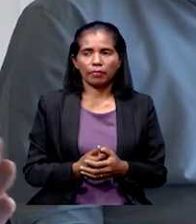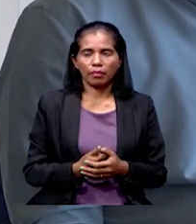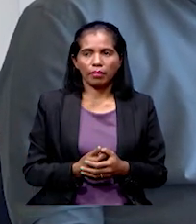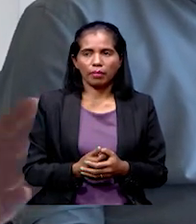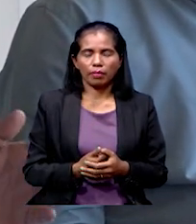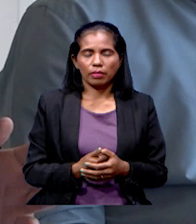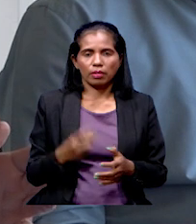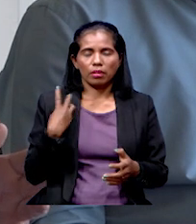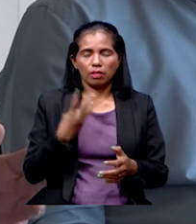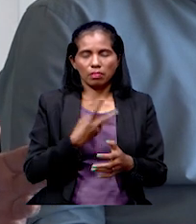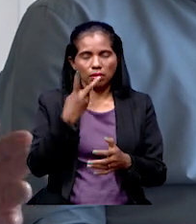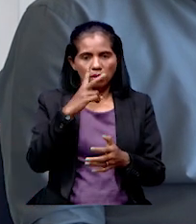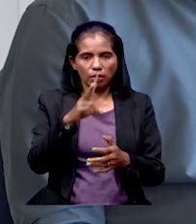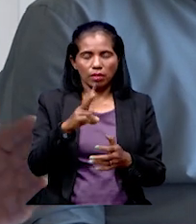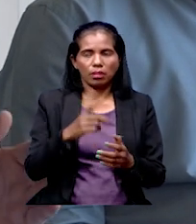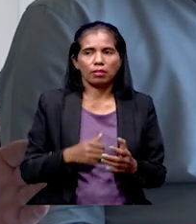aritmeticamente